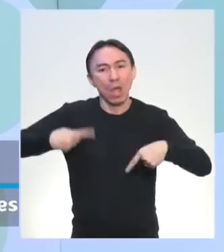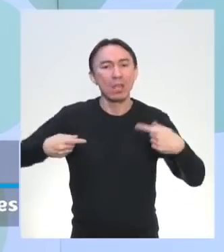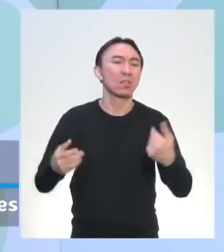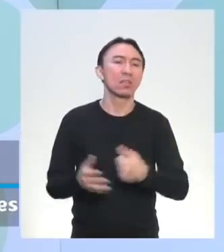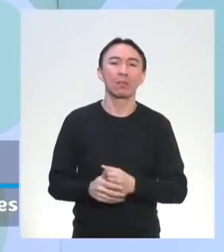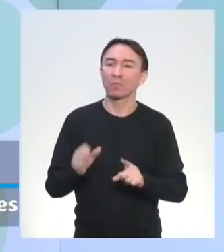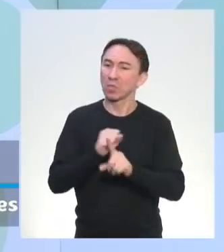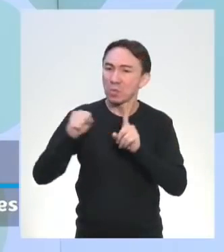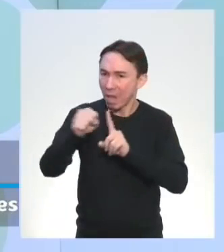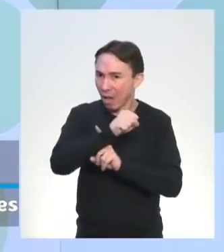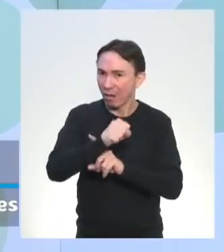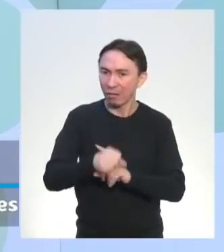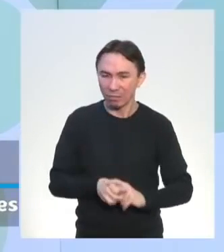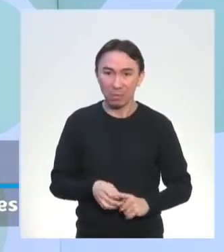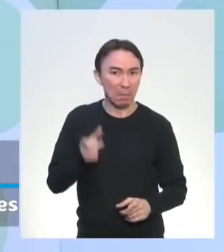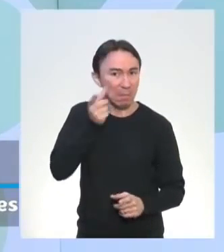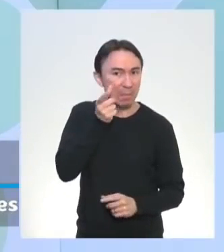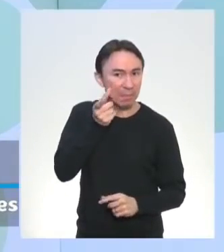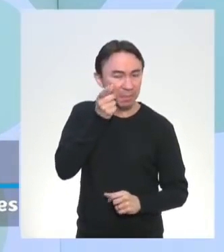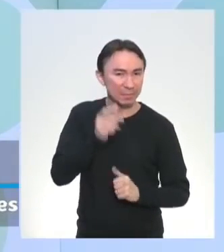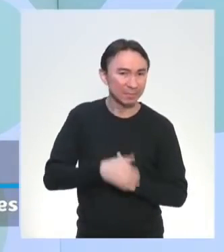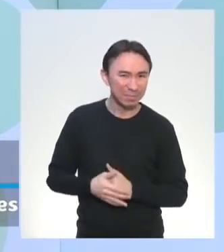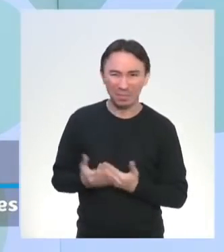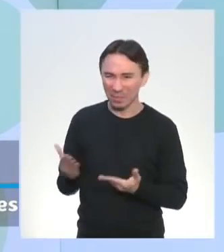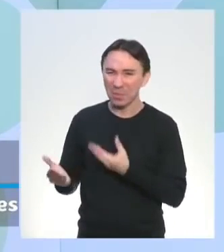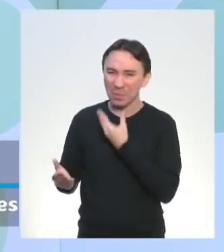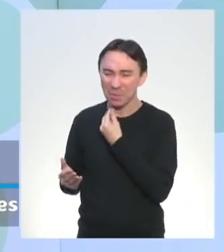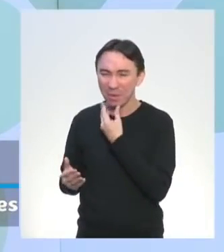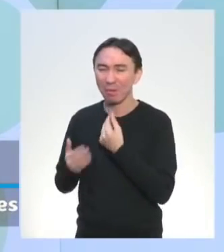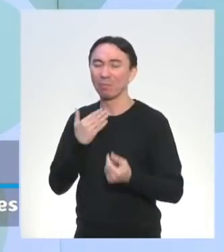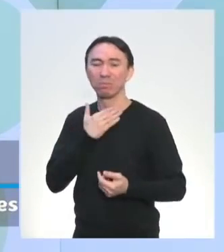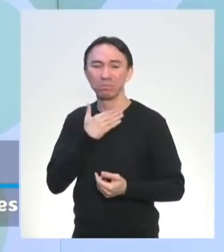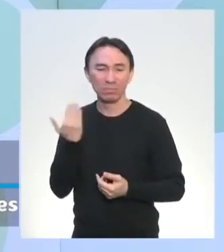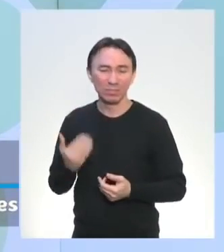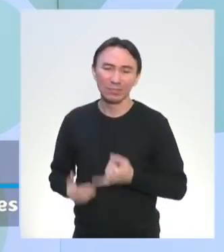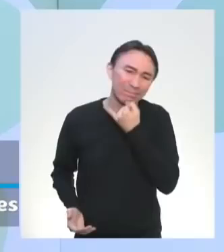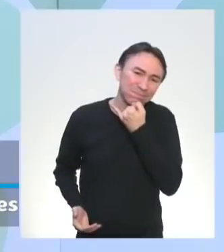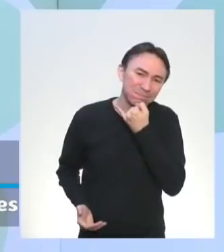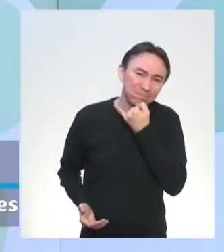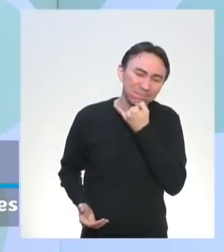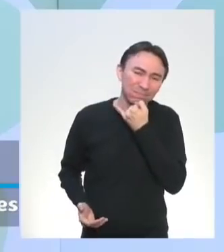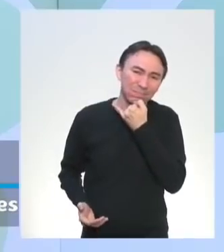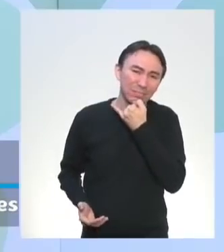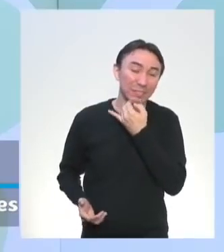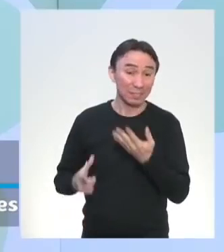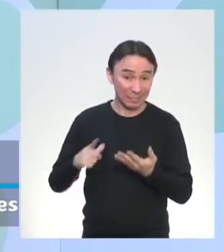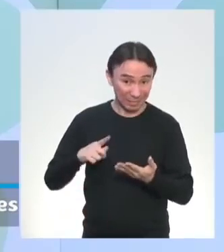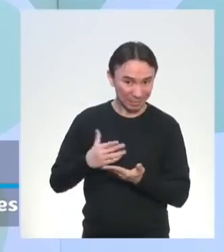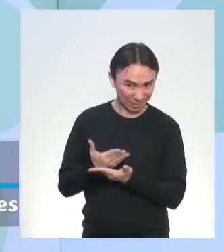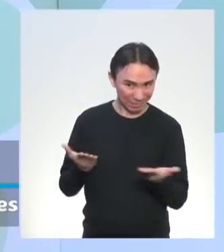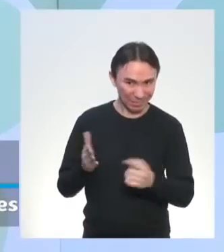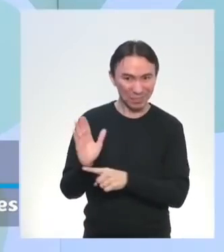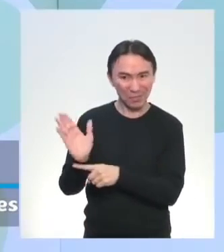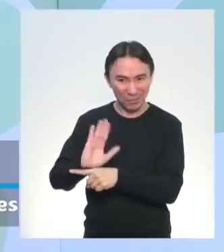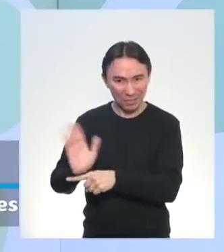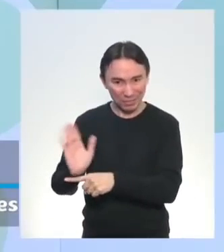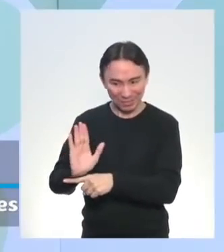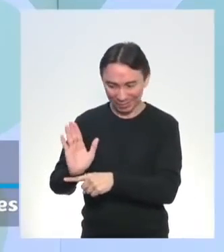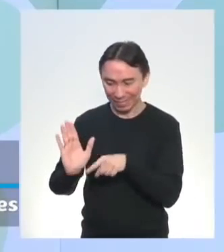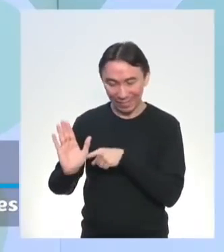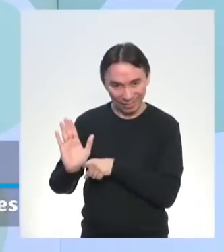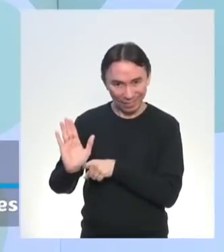morte do cartunista, obviamente, foi de uma grande tristeza. E aí temos esse vídeo que foi uma forma de